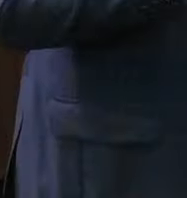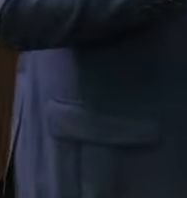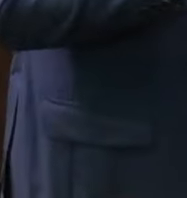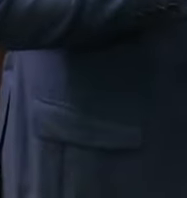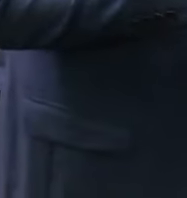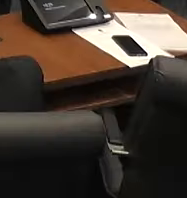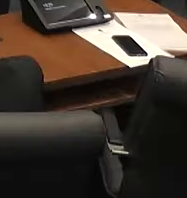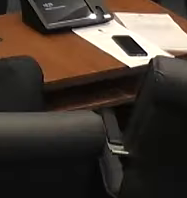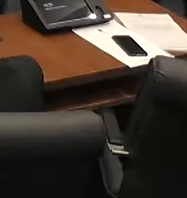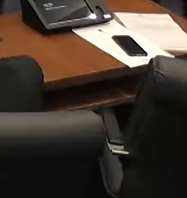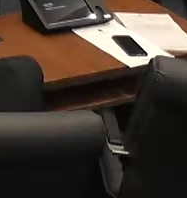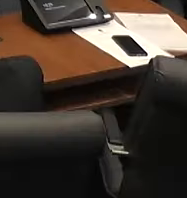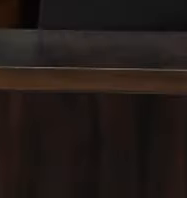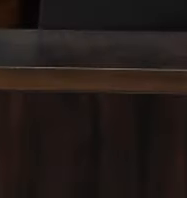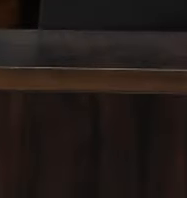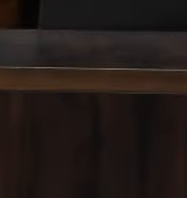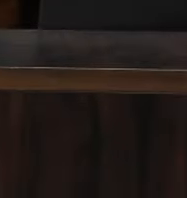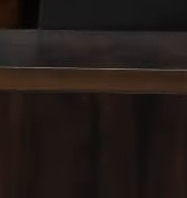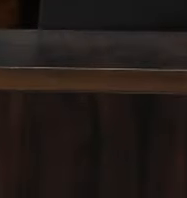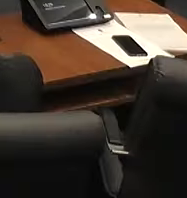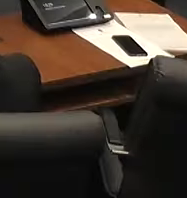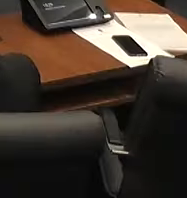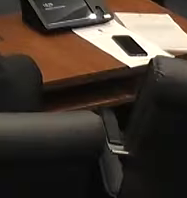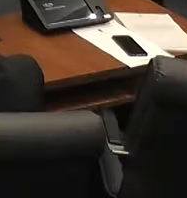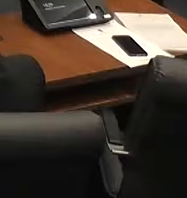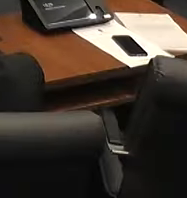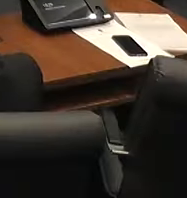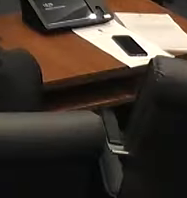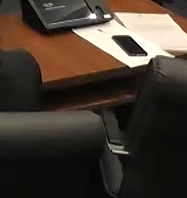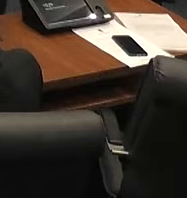Acompanho o relator. Deputado Luiz Paulo.